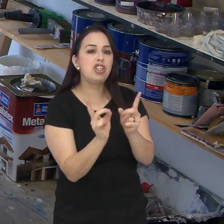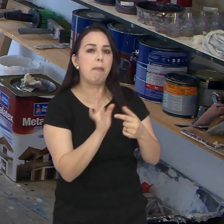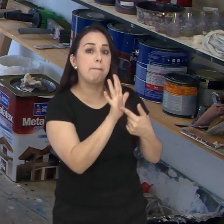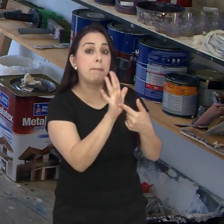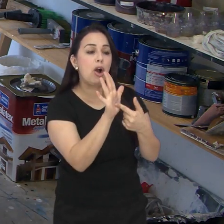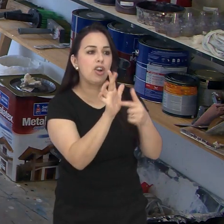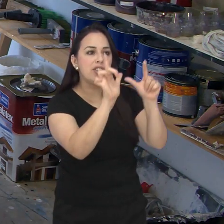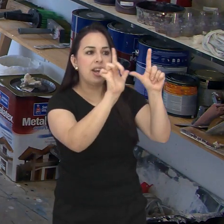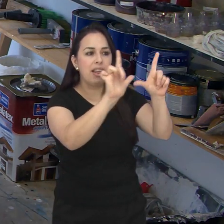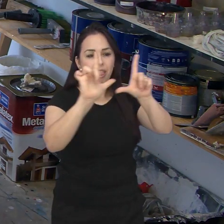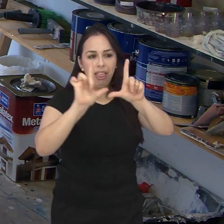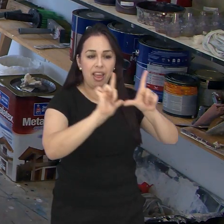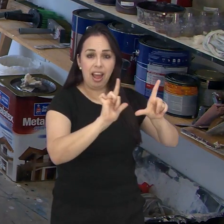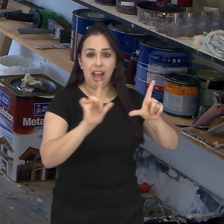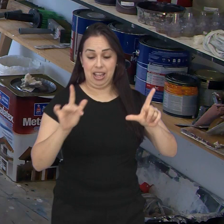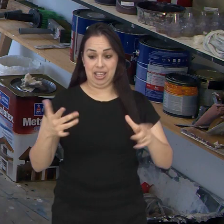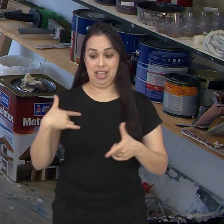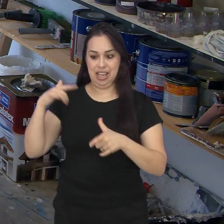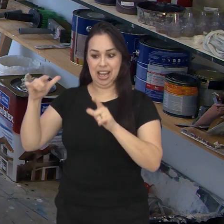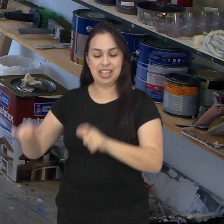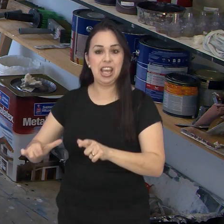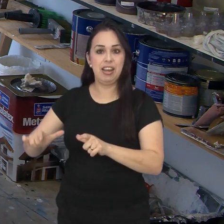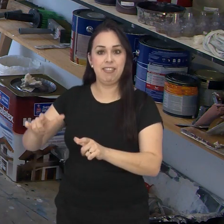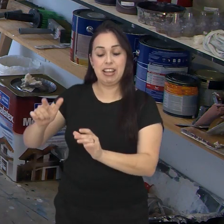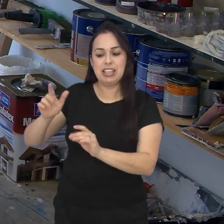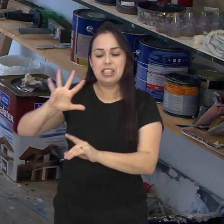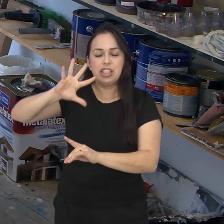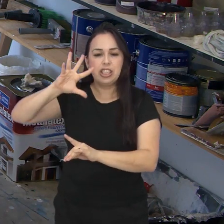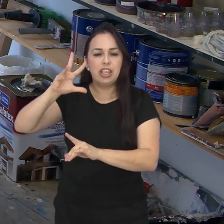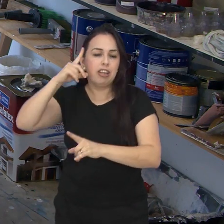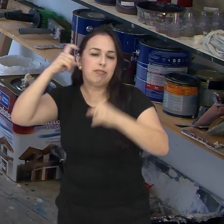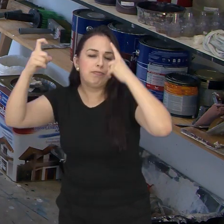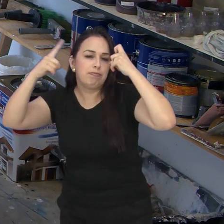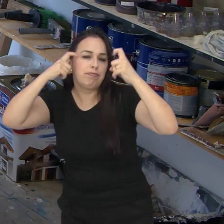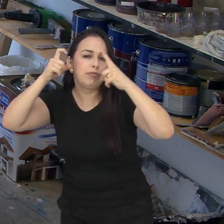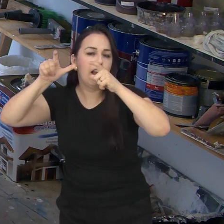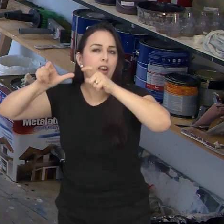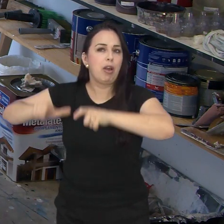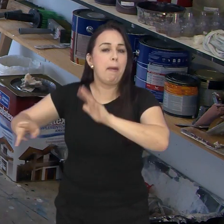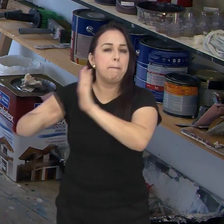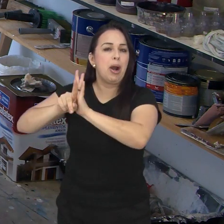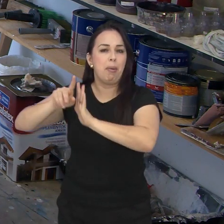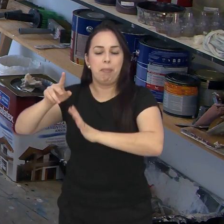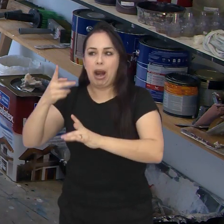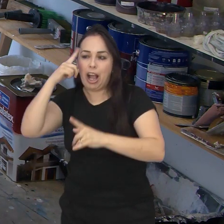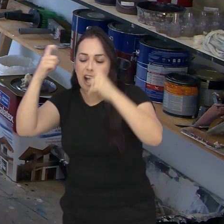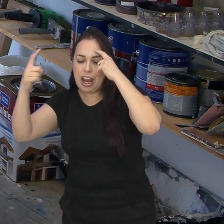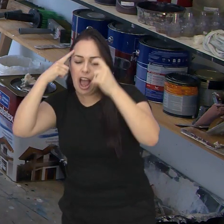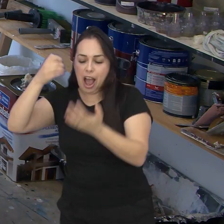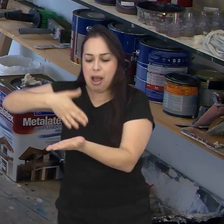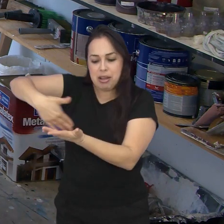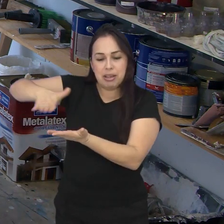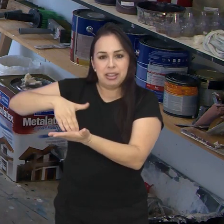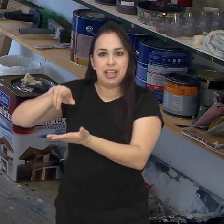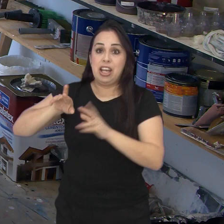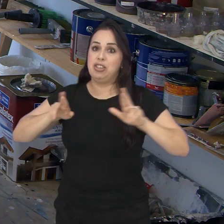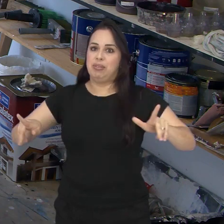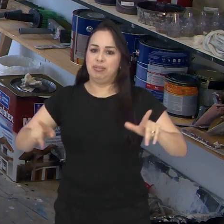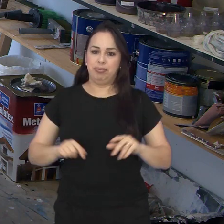clean. Vocês vão ver, o ateliê é uma coisa assim... criativa, né? Gente, vocês vão ver, tem tinta até no chão. Vamos lá que a